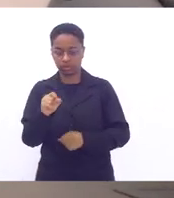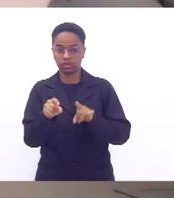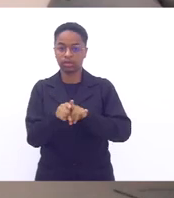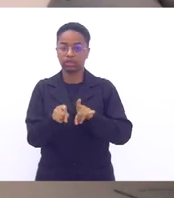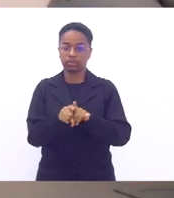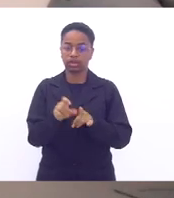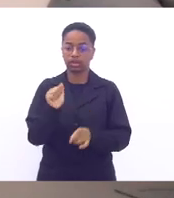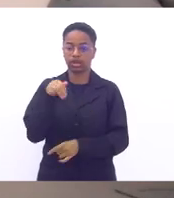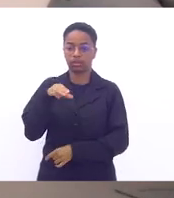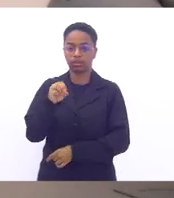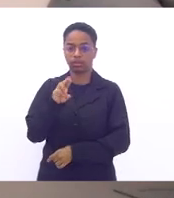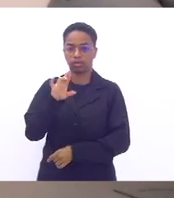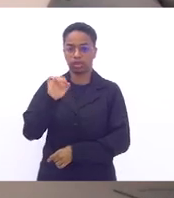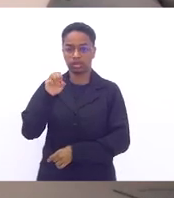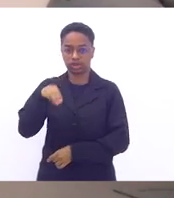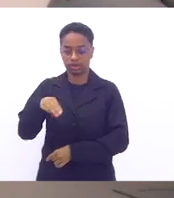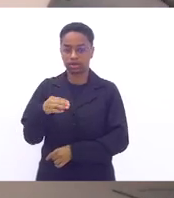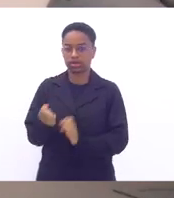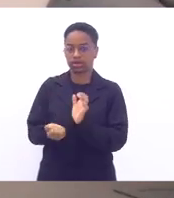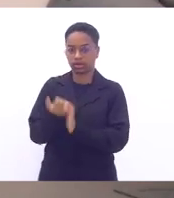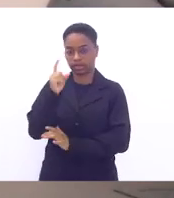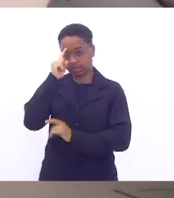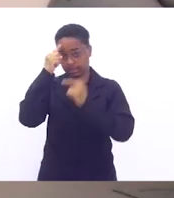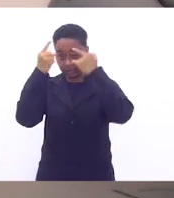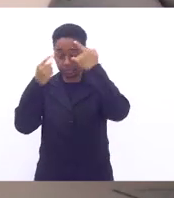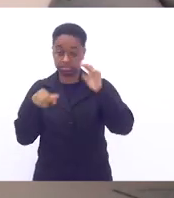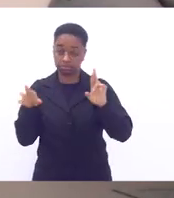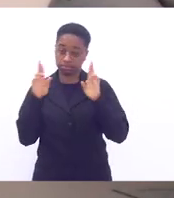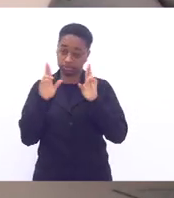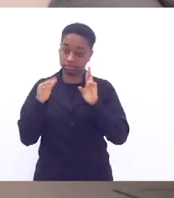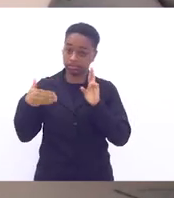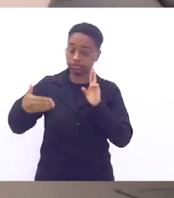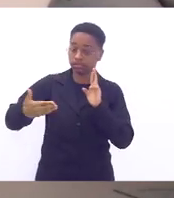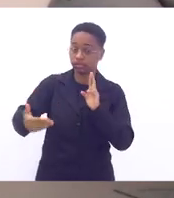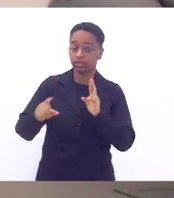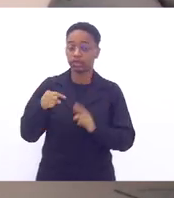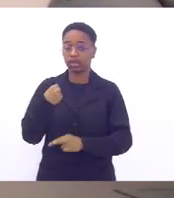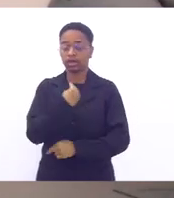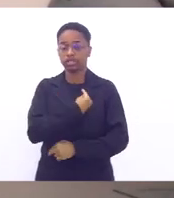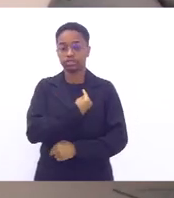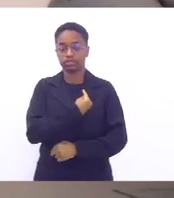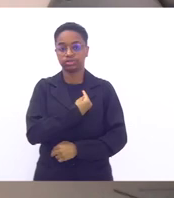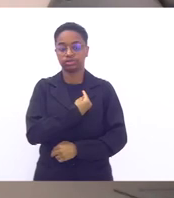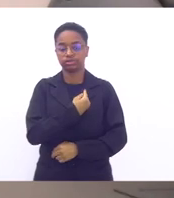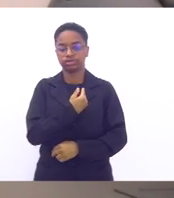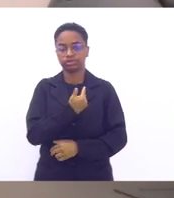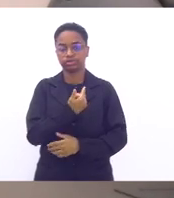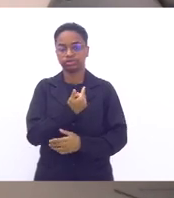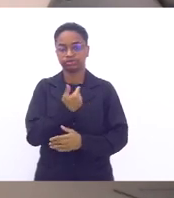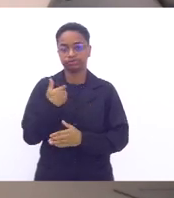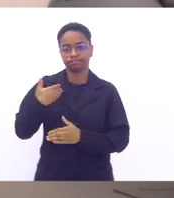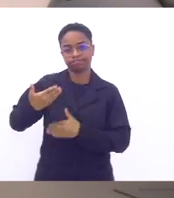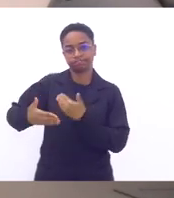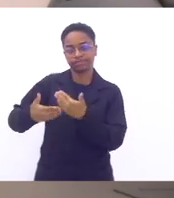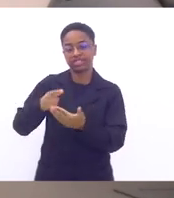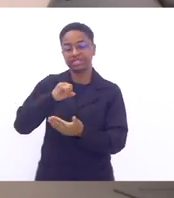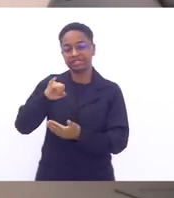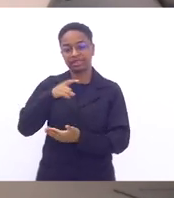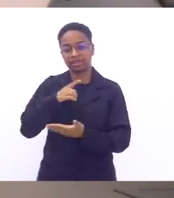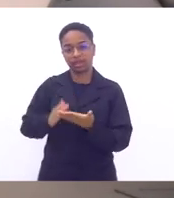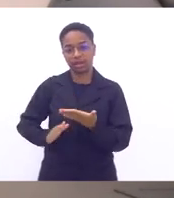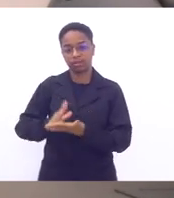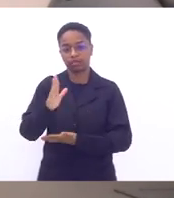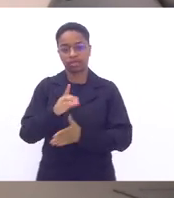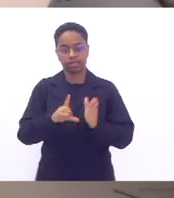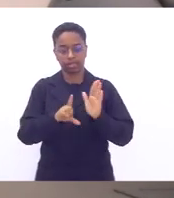que é o entusiasta da ideia e a gente espera daqui para frente inclusive é cada vez que há aprovação de uma